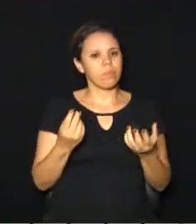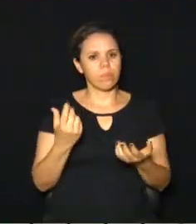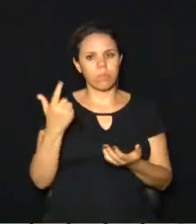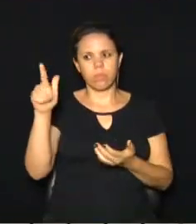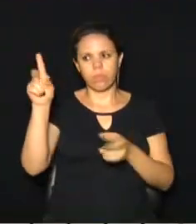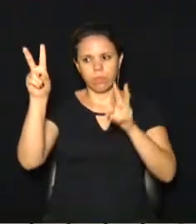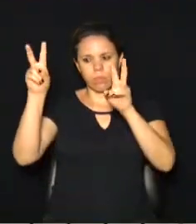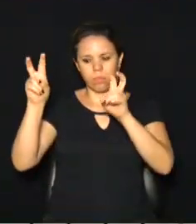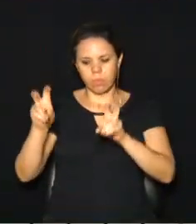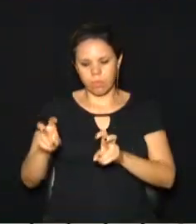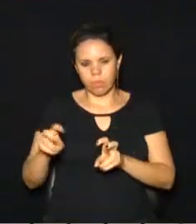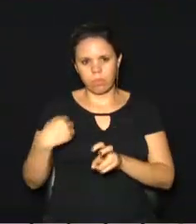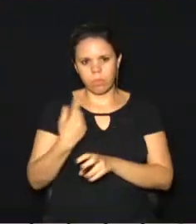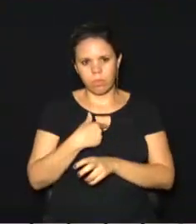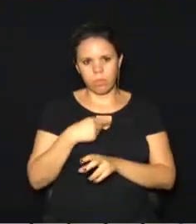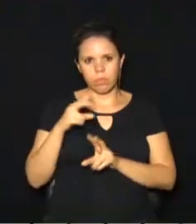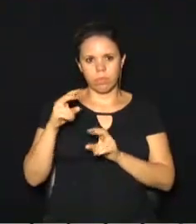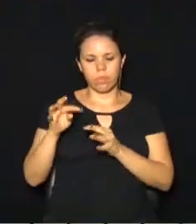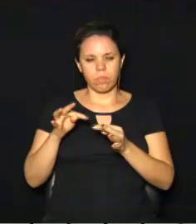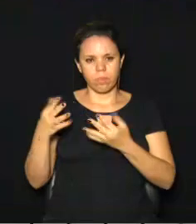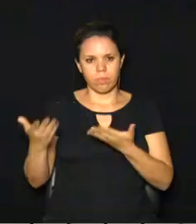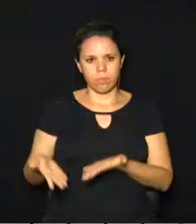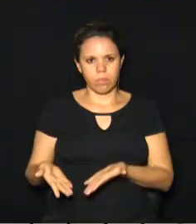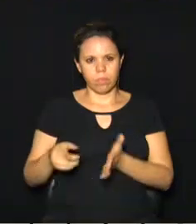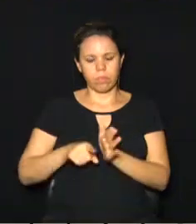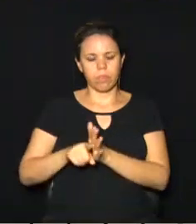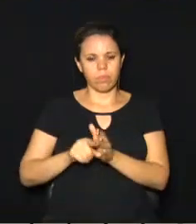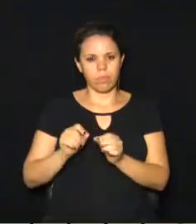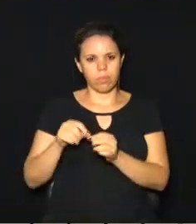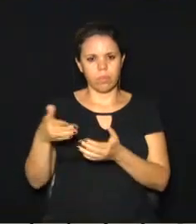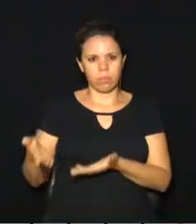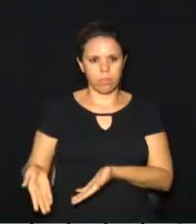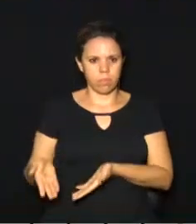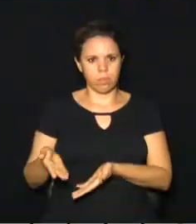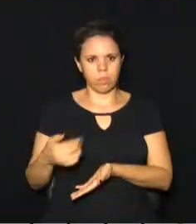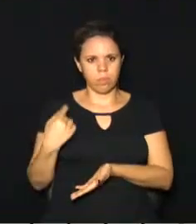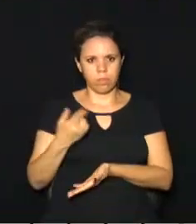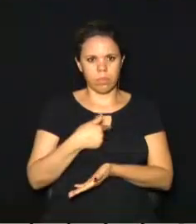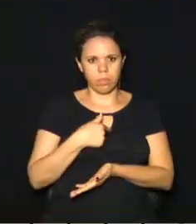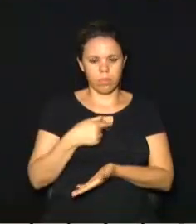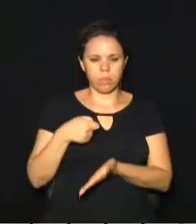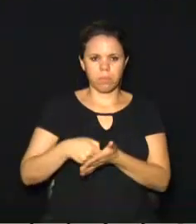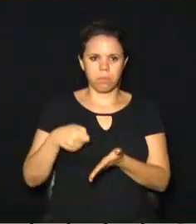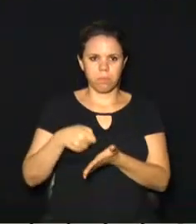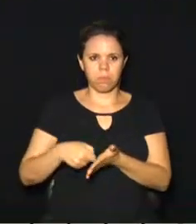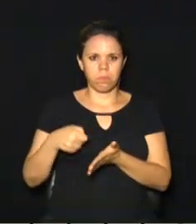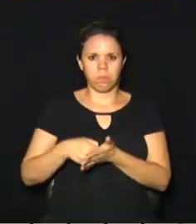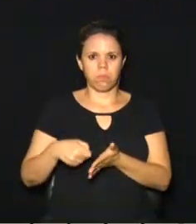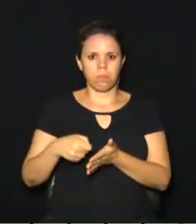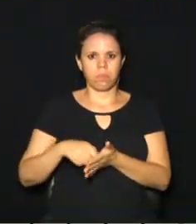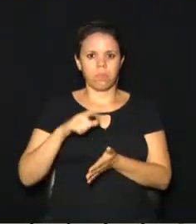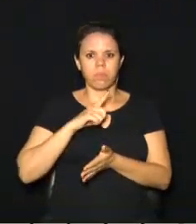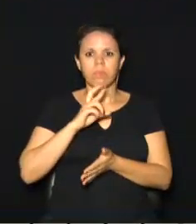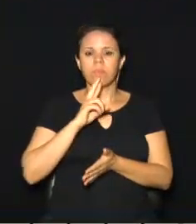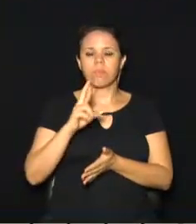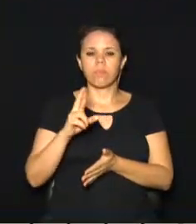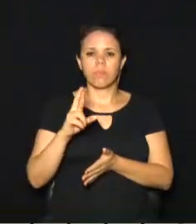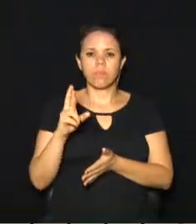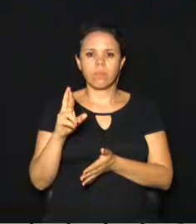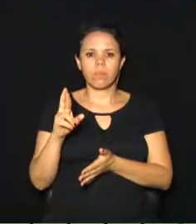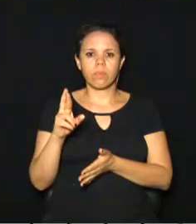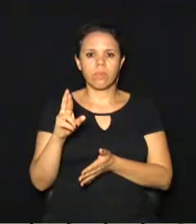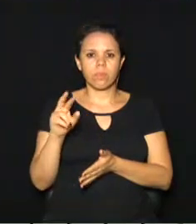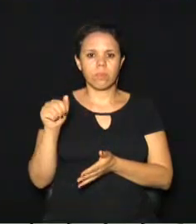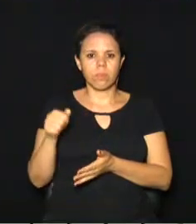outros temas que nós tratamos aqui, ou que foram levantados aqui, que nós vamos insistir em ter as respostas